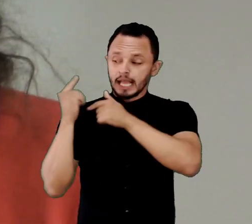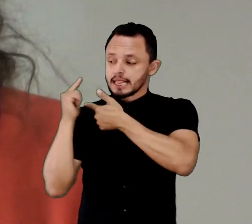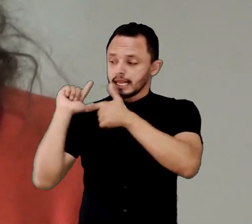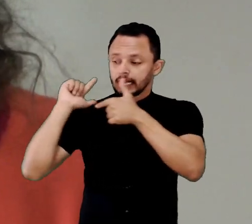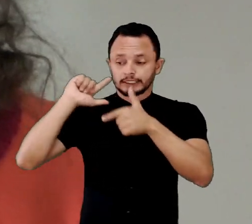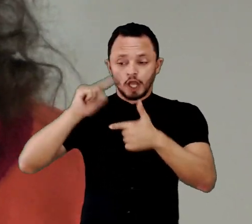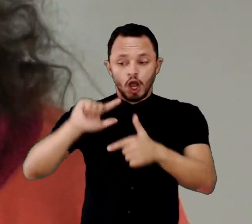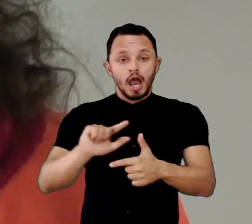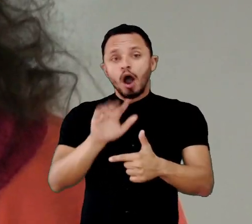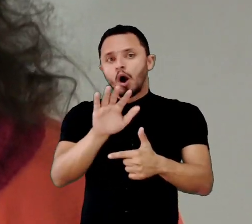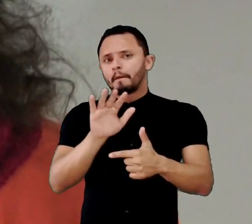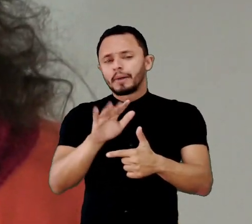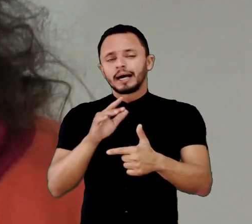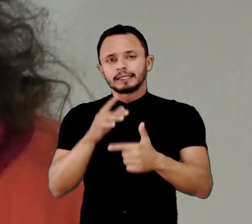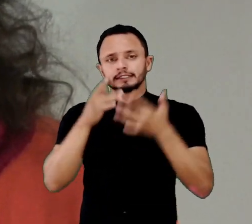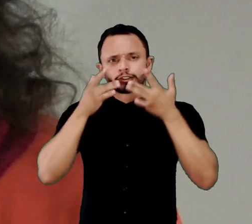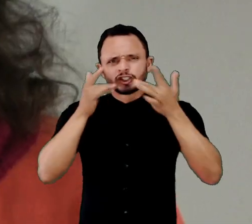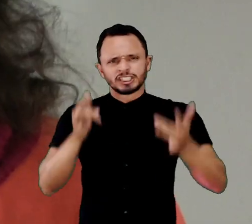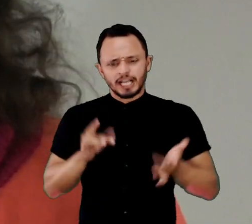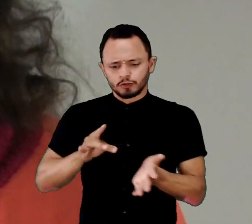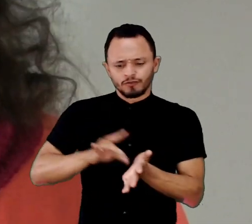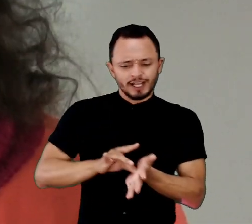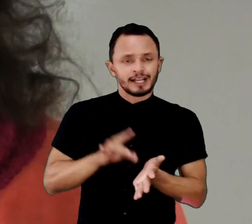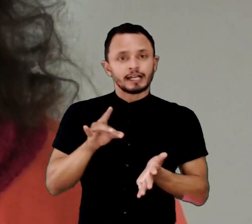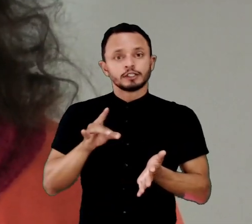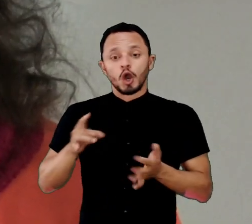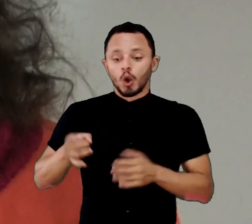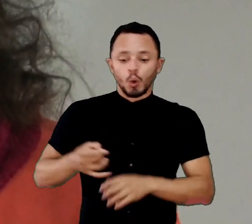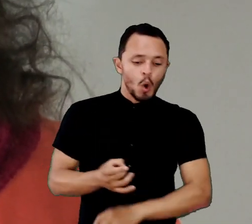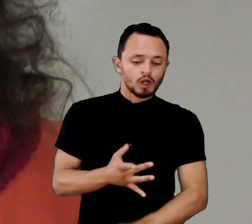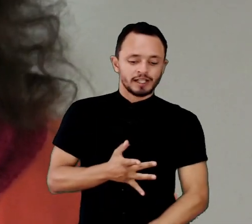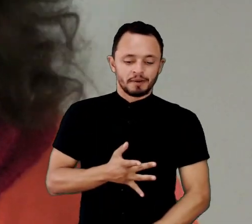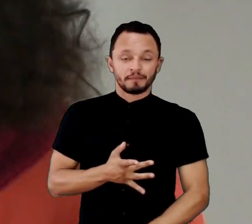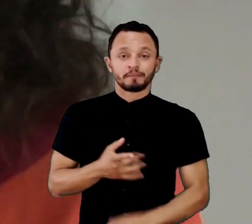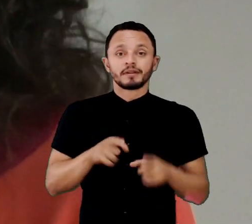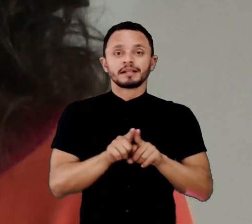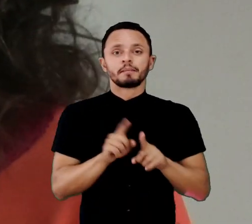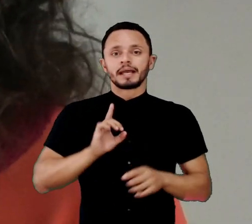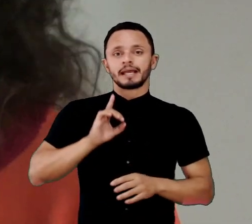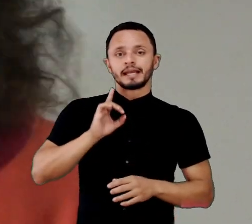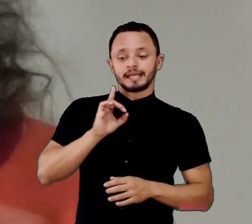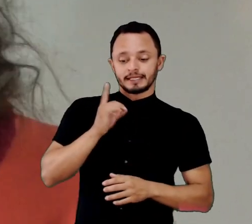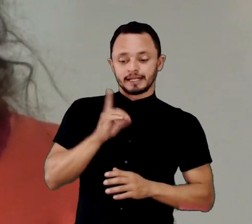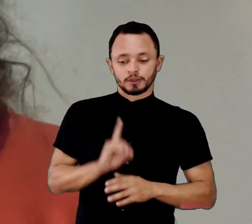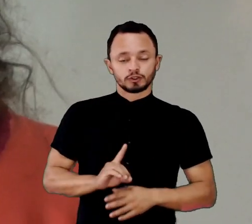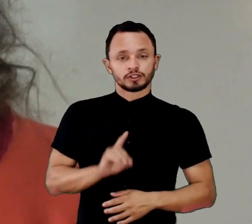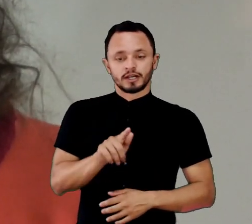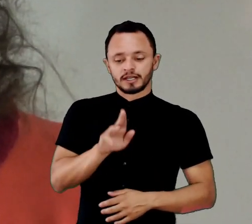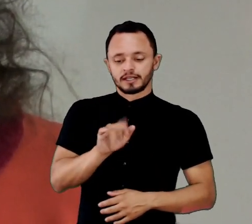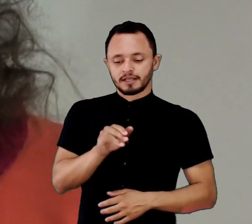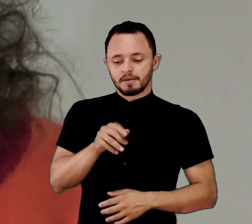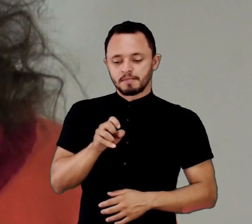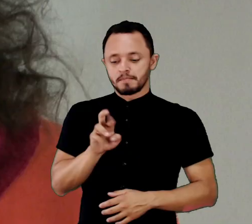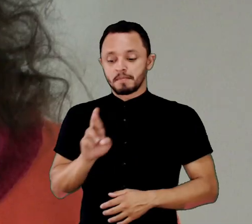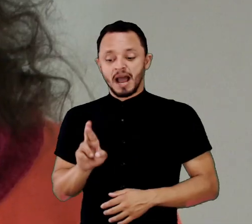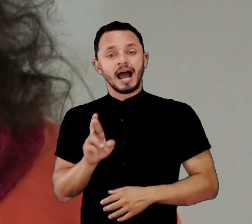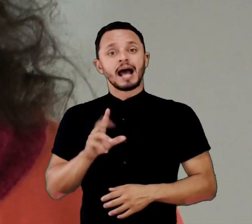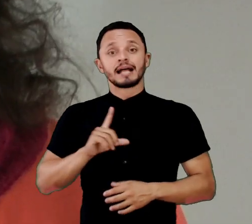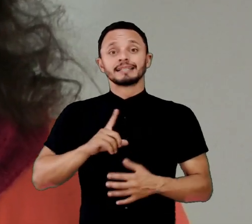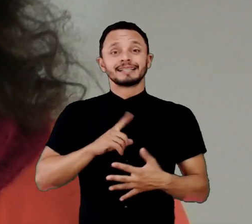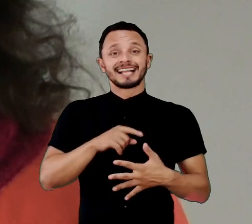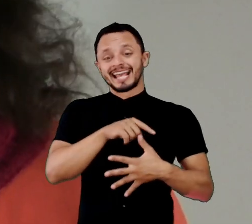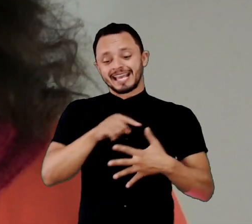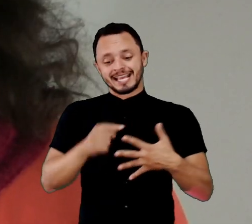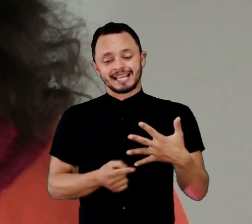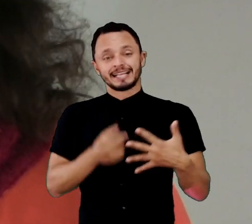espetáculo contemporâneo. A dramaturgia foi feita com a Guiomar de Gramont conosco, né? Uma dramaturgia aí a 6